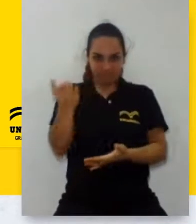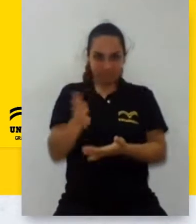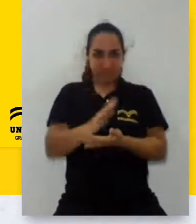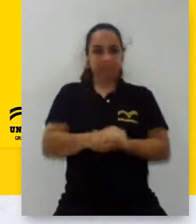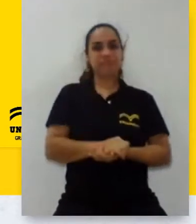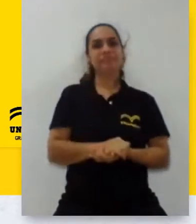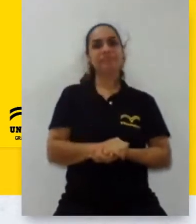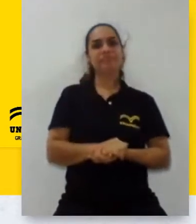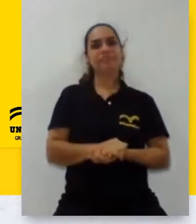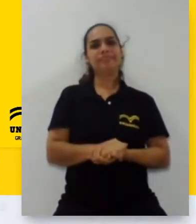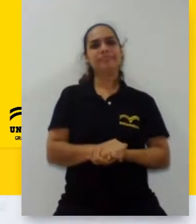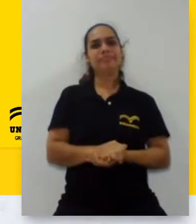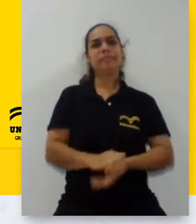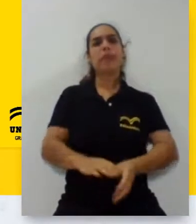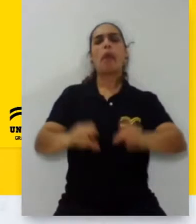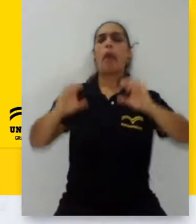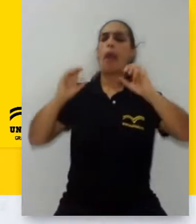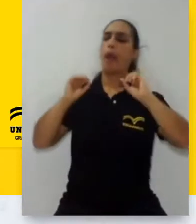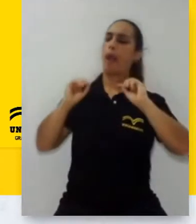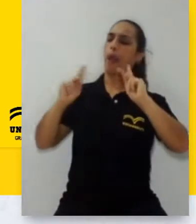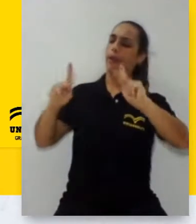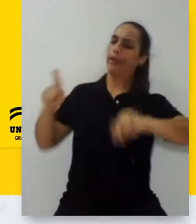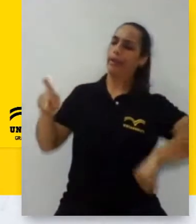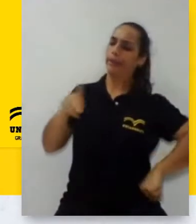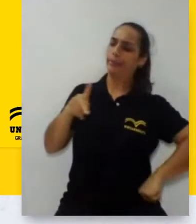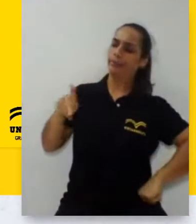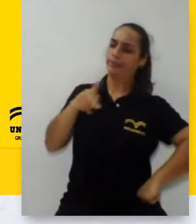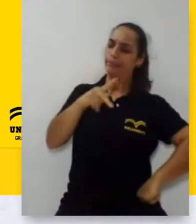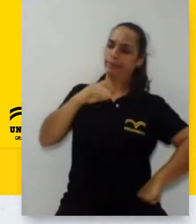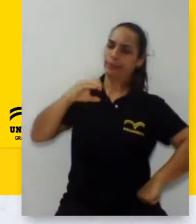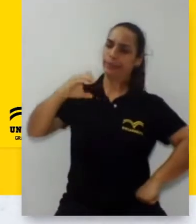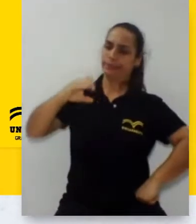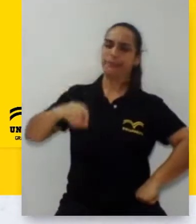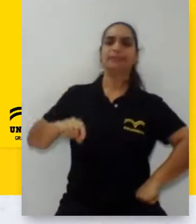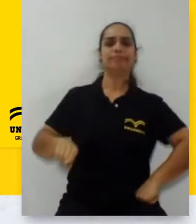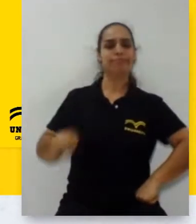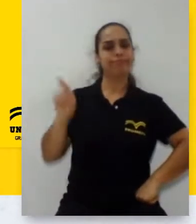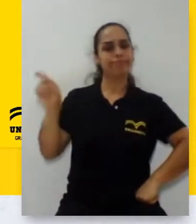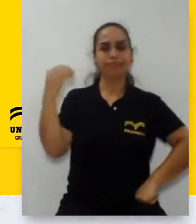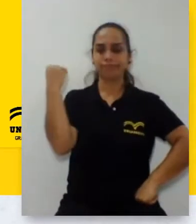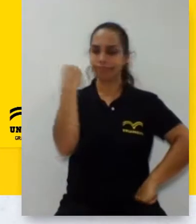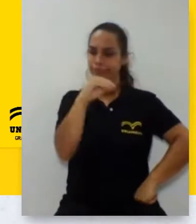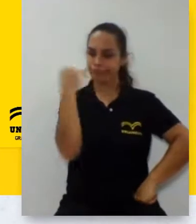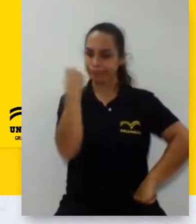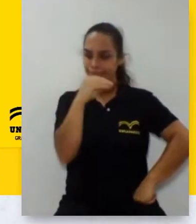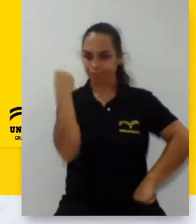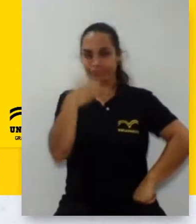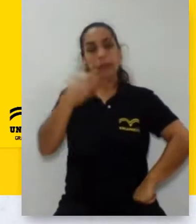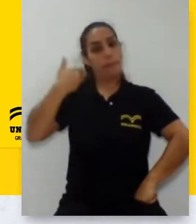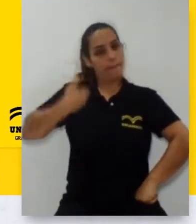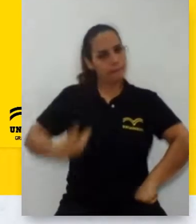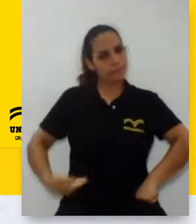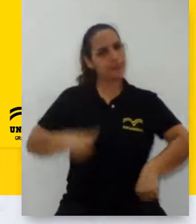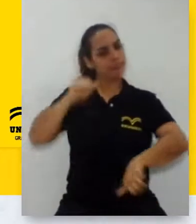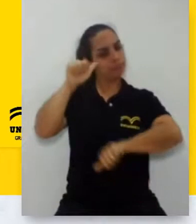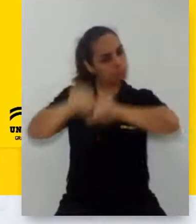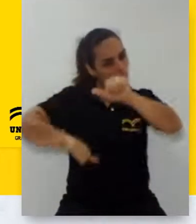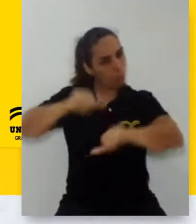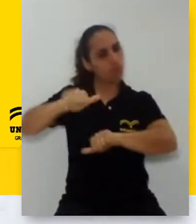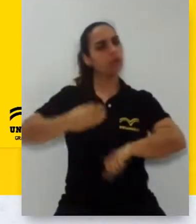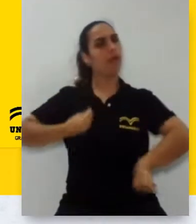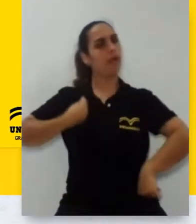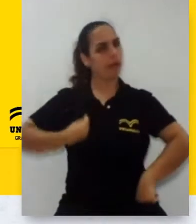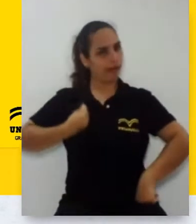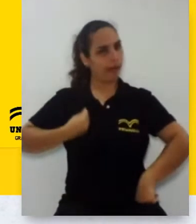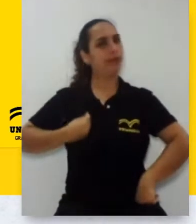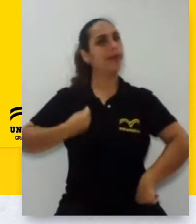convenceu, professor. Você me convenceu. Vou começar, vou mudar meu hábito, vou mudar meu estilo de vida, vou começar agora. O Jorge aqui é o nosso